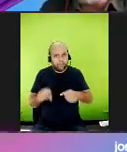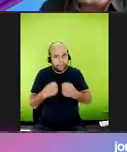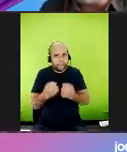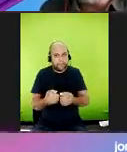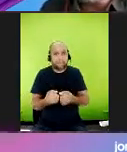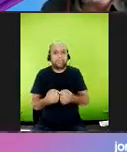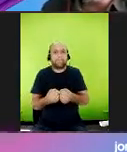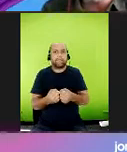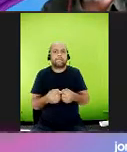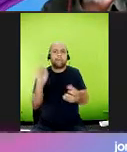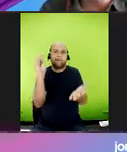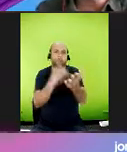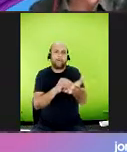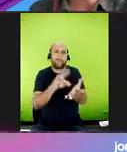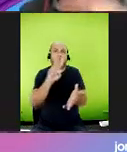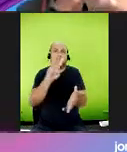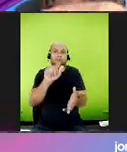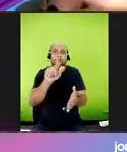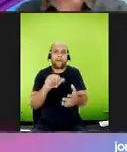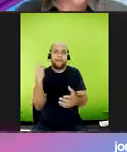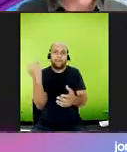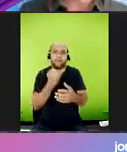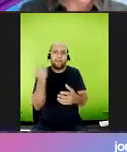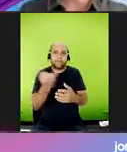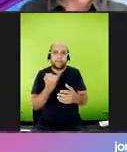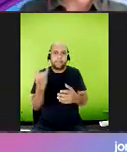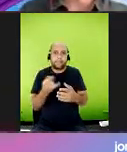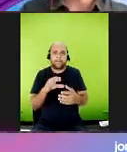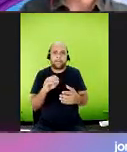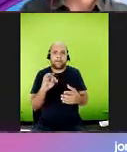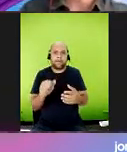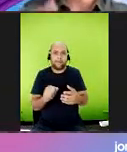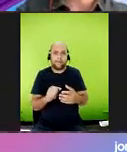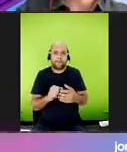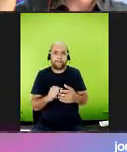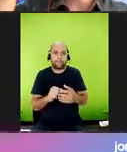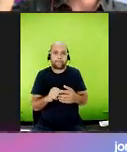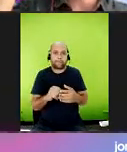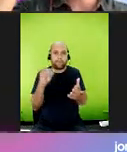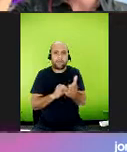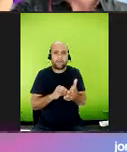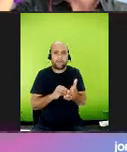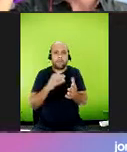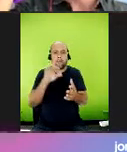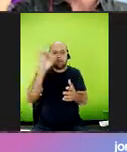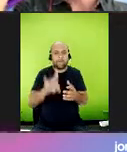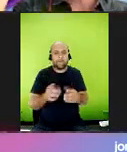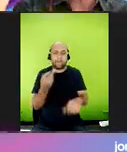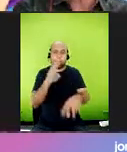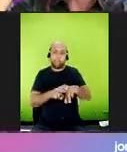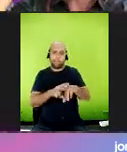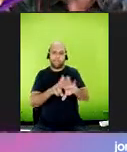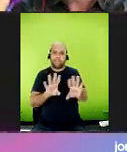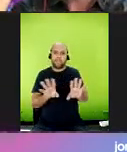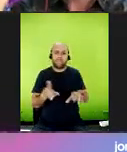é isso é importante para nós é que a gente chega na cota e Saia desse lugar que eu boto deficiente ele fica congelado lá a gente tá